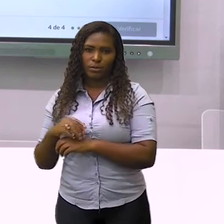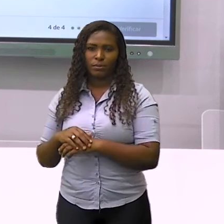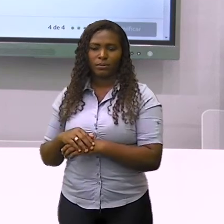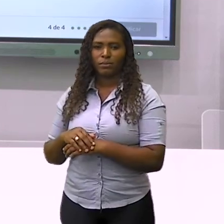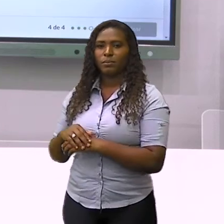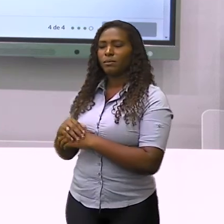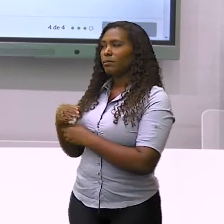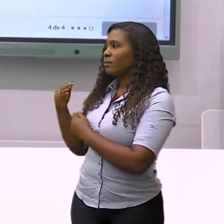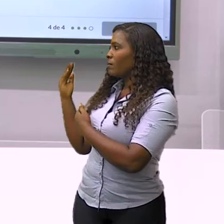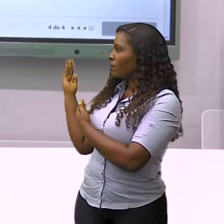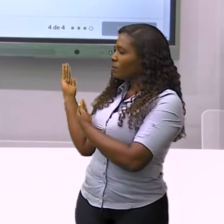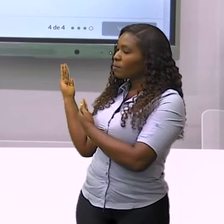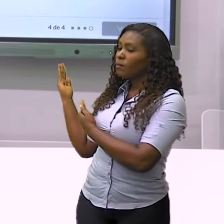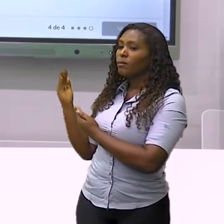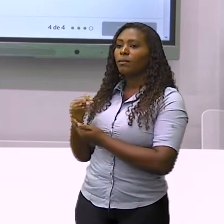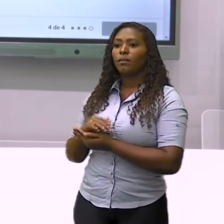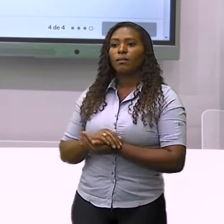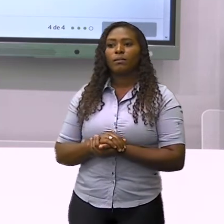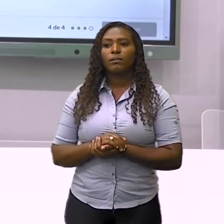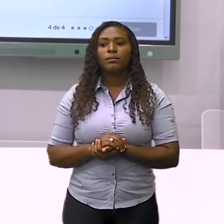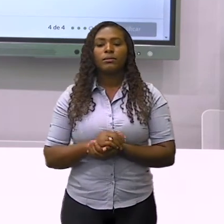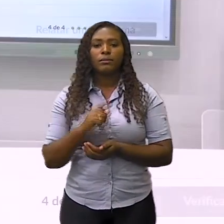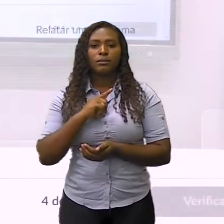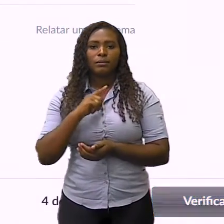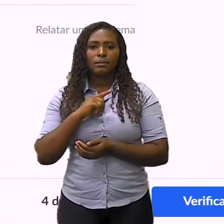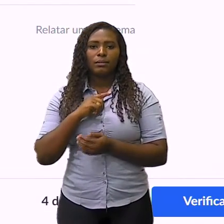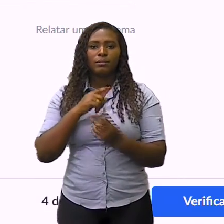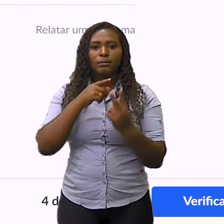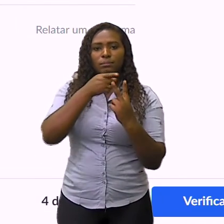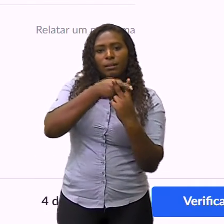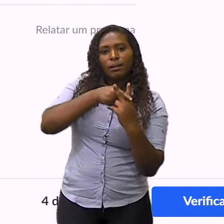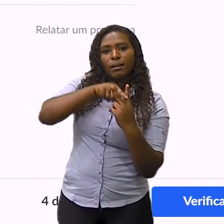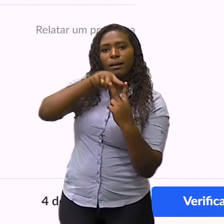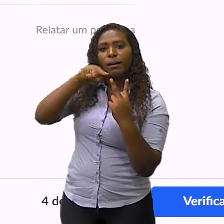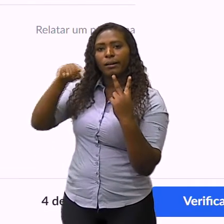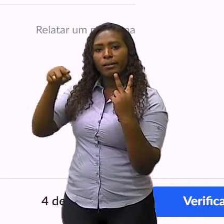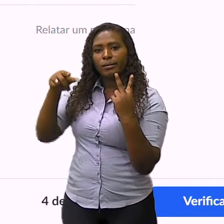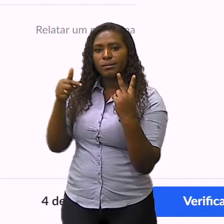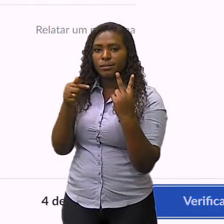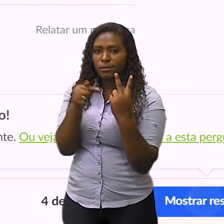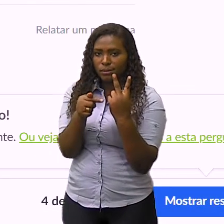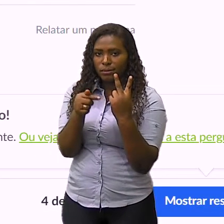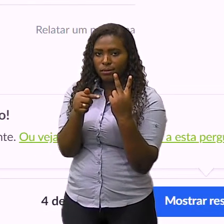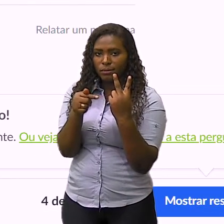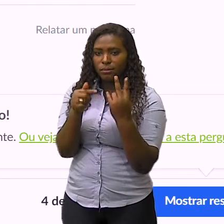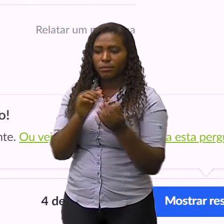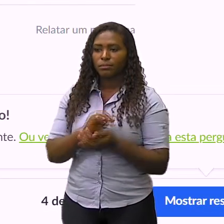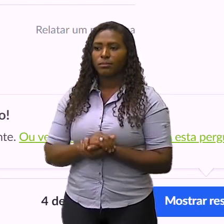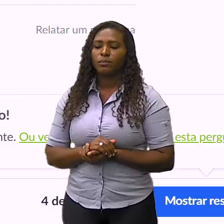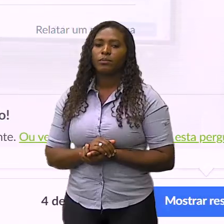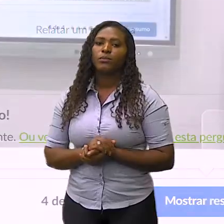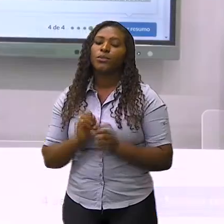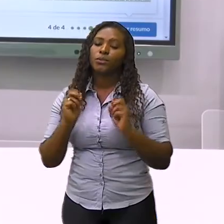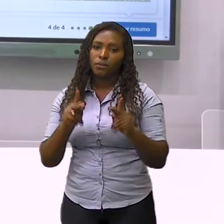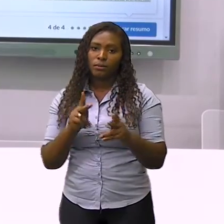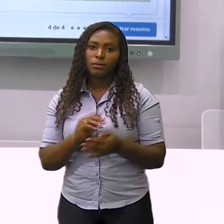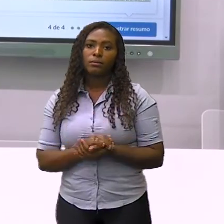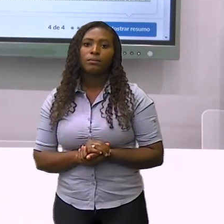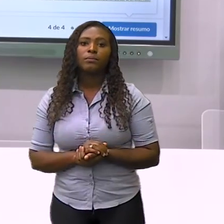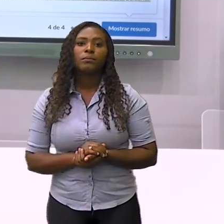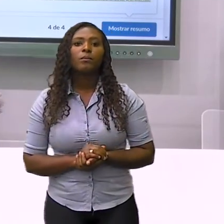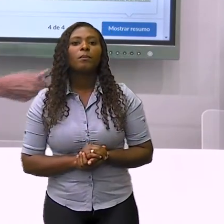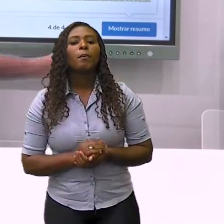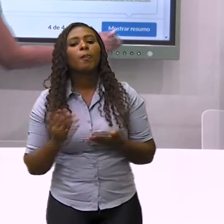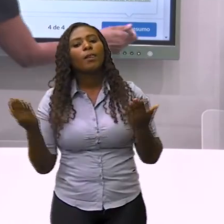ao quadrado menos 14x mais 49 igual a